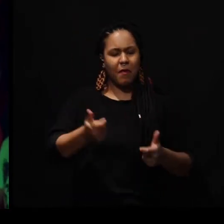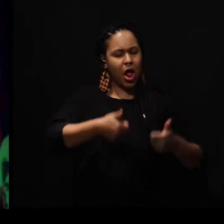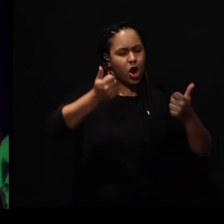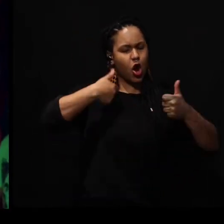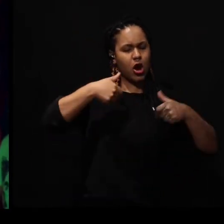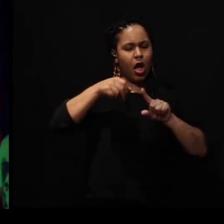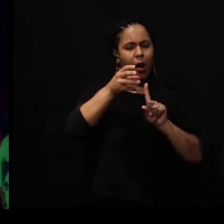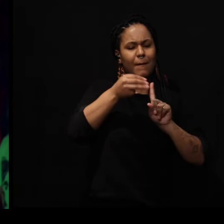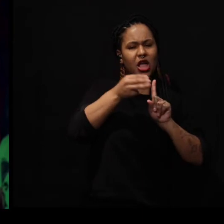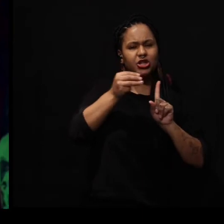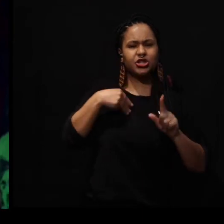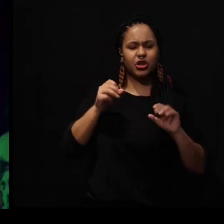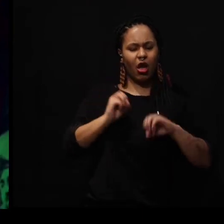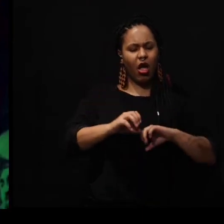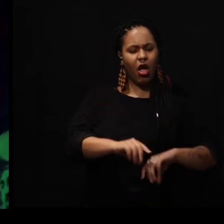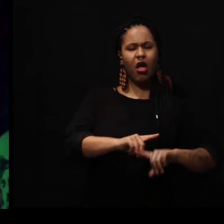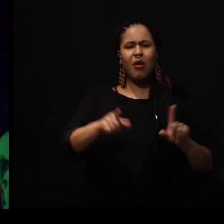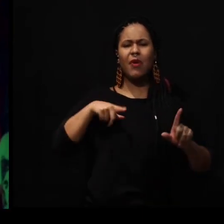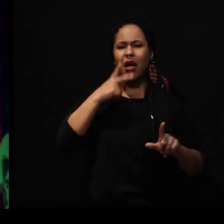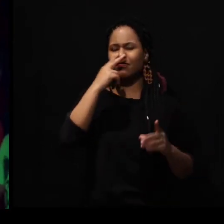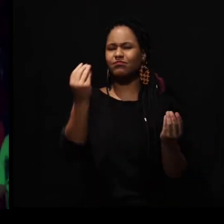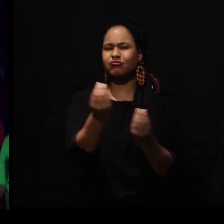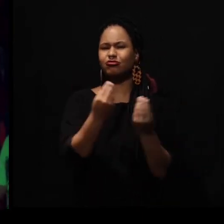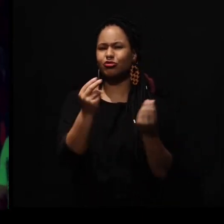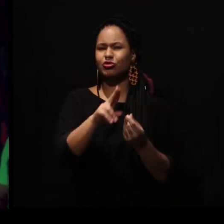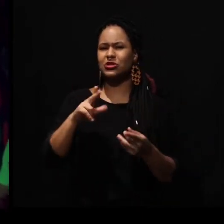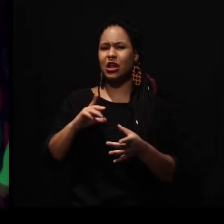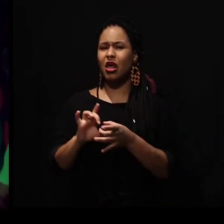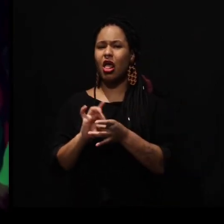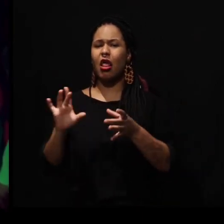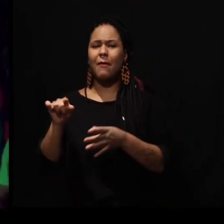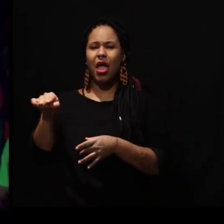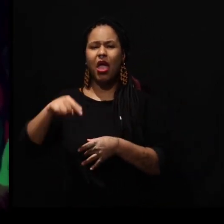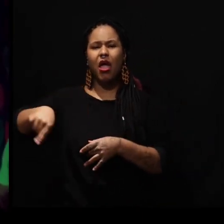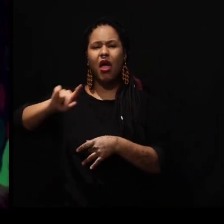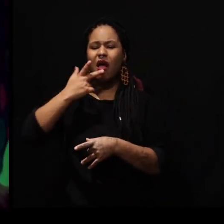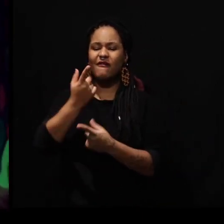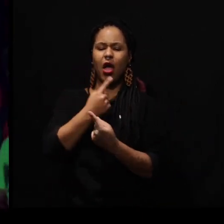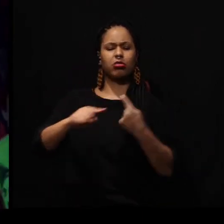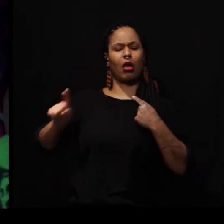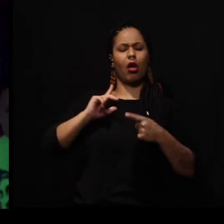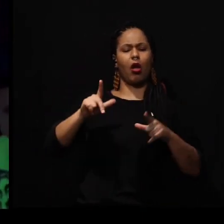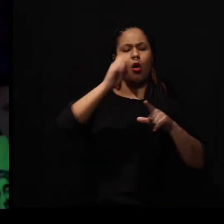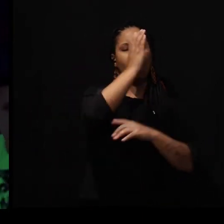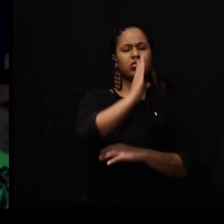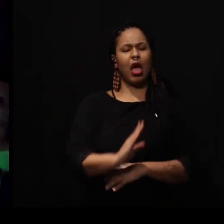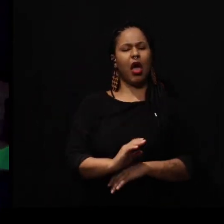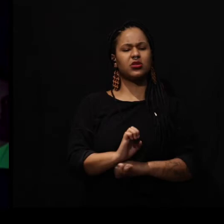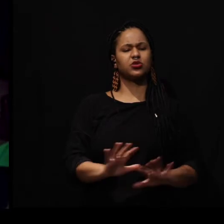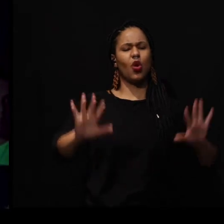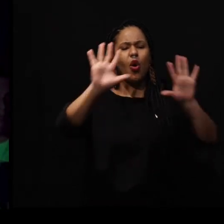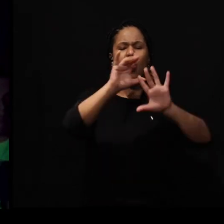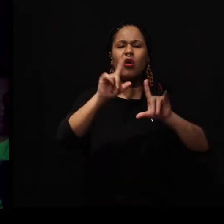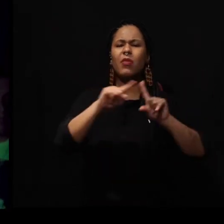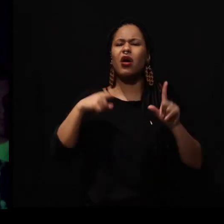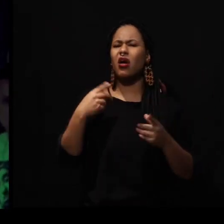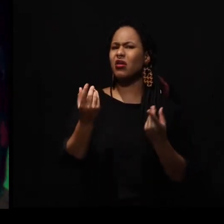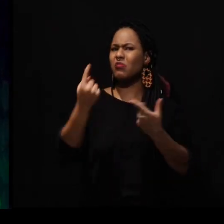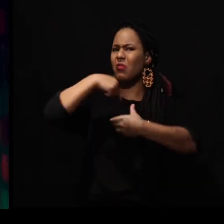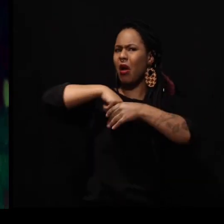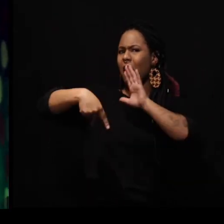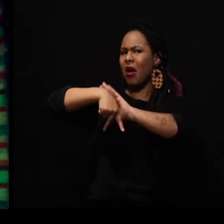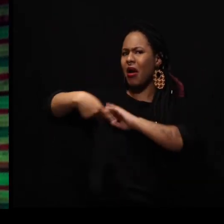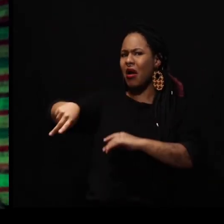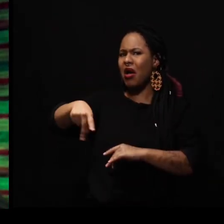melhoraram o magistério, mas ministérios malvados mercantilizaram, neoliberais, negam o nivelamento nacional, não